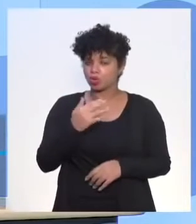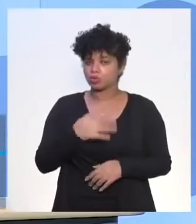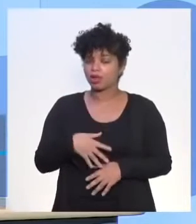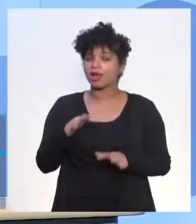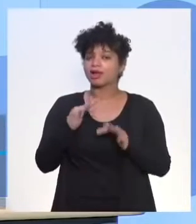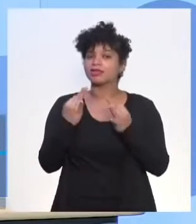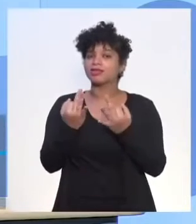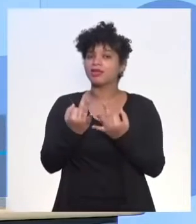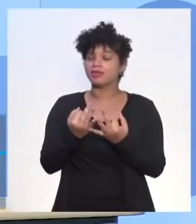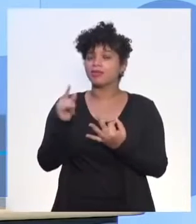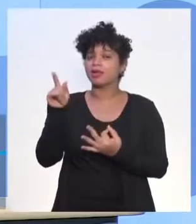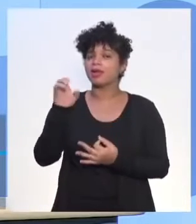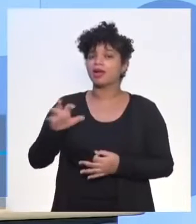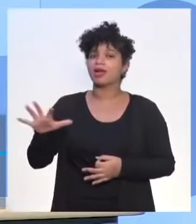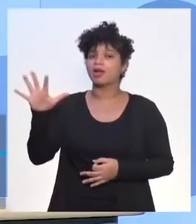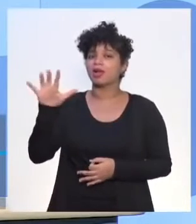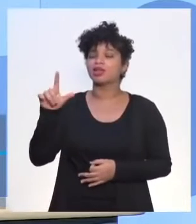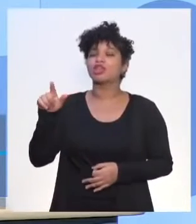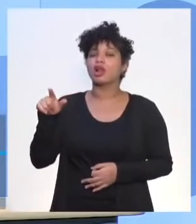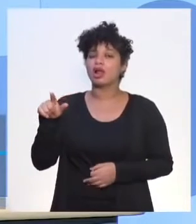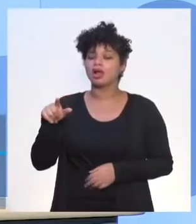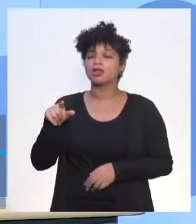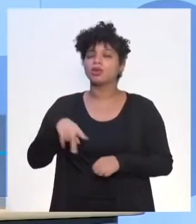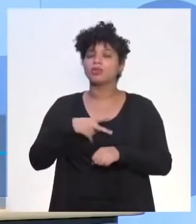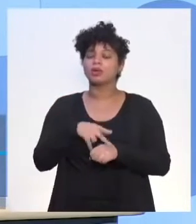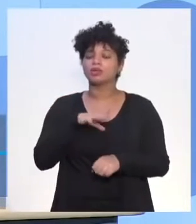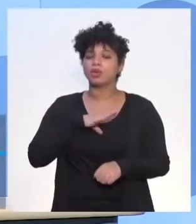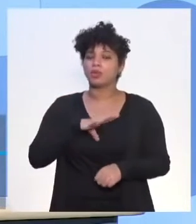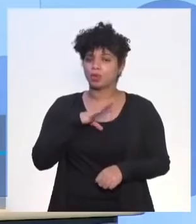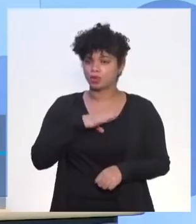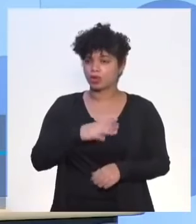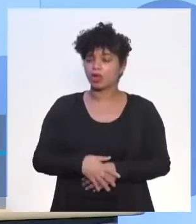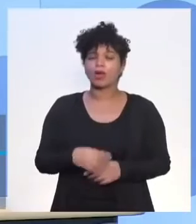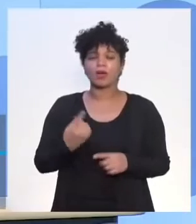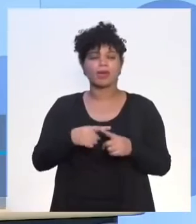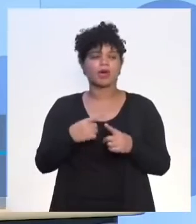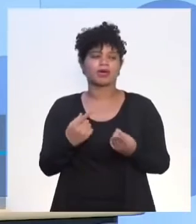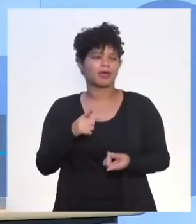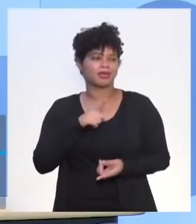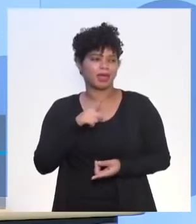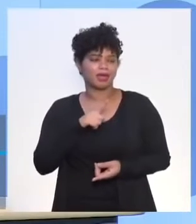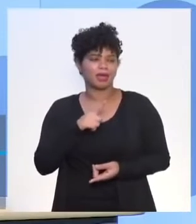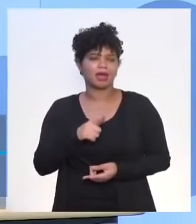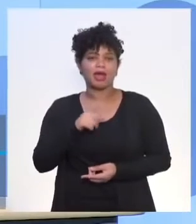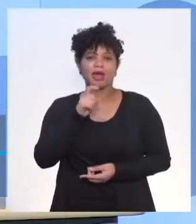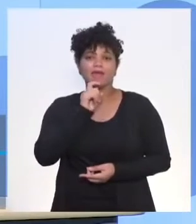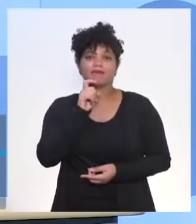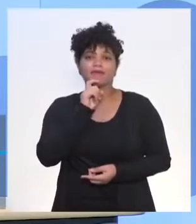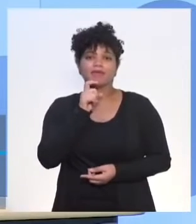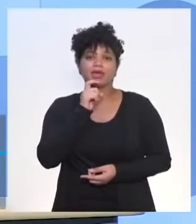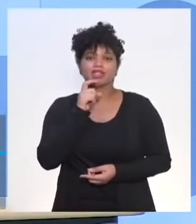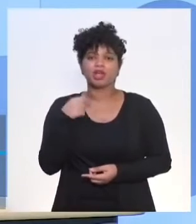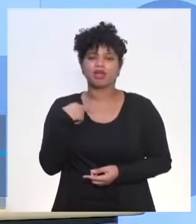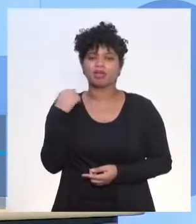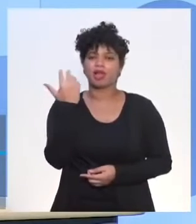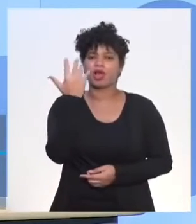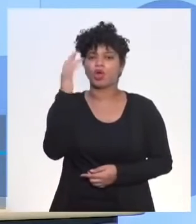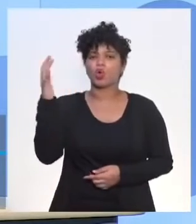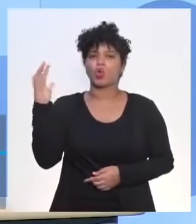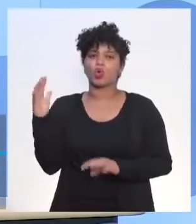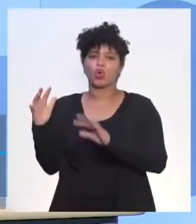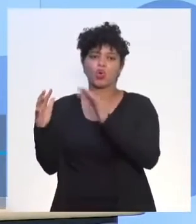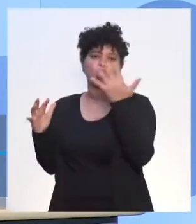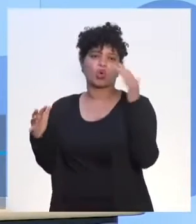aí da corte portuguesa. Muito se fala, né, professor Carlos, o verde representa a bandeira, as matas,